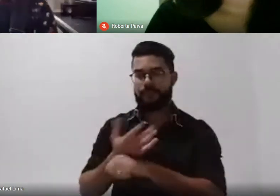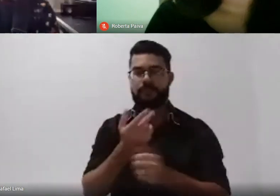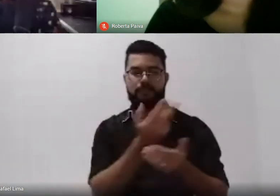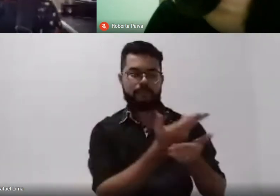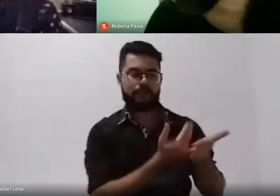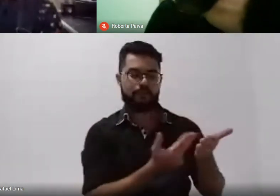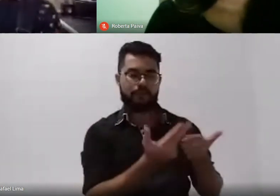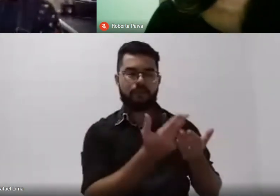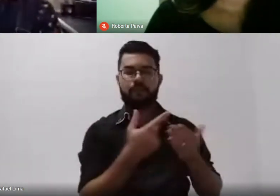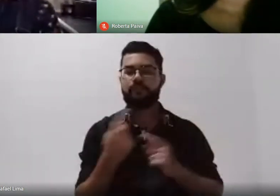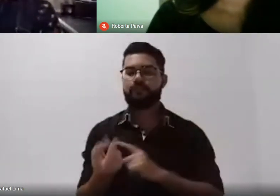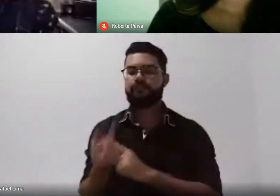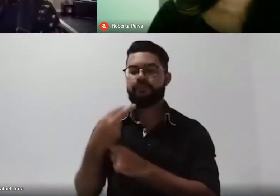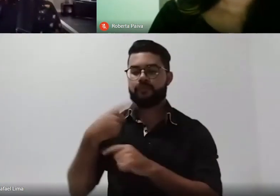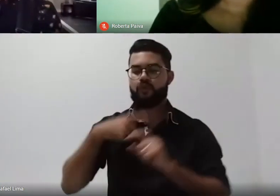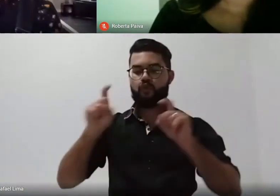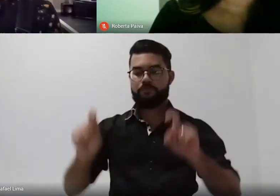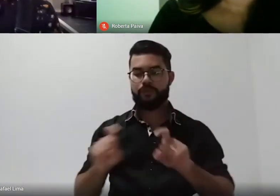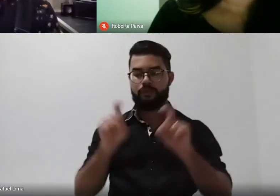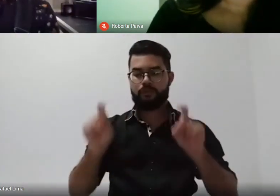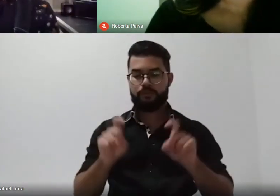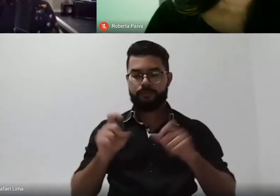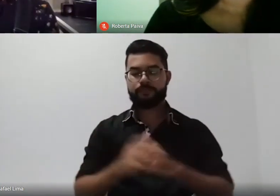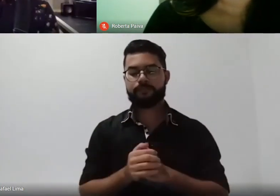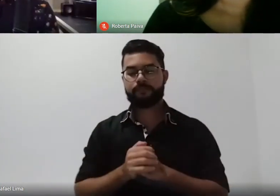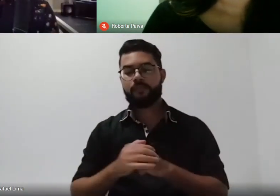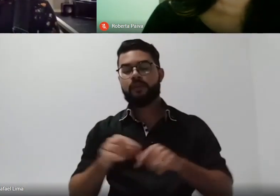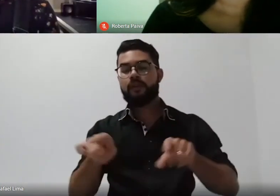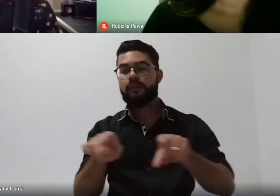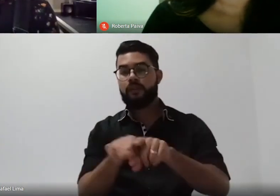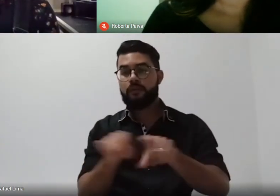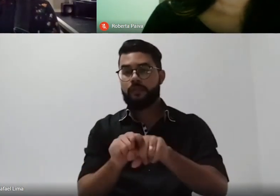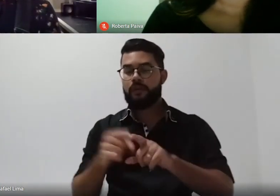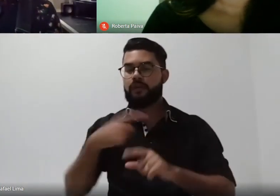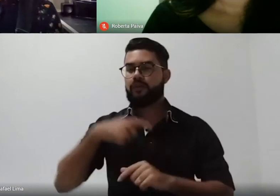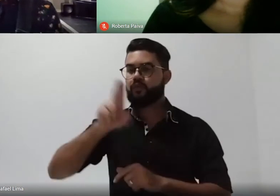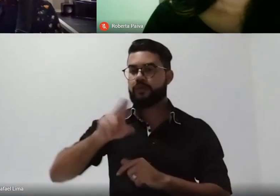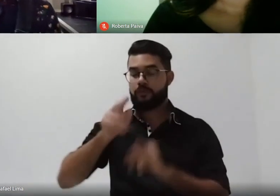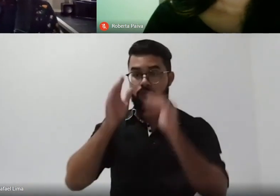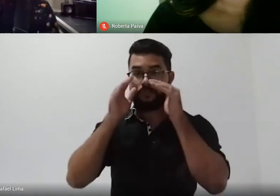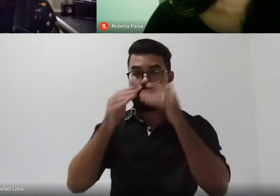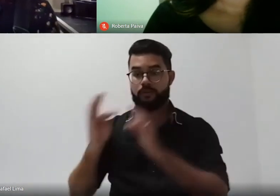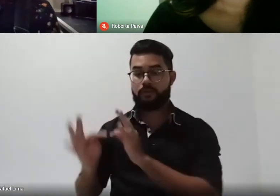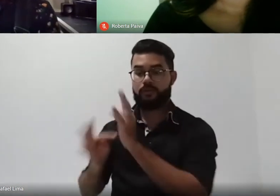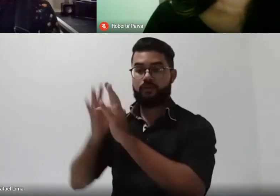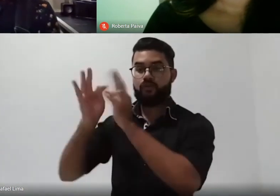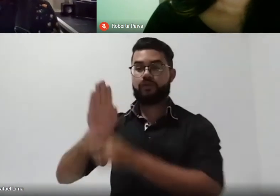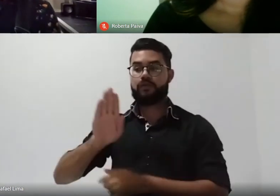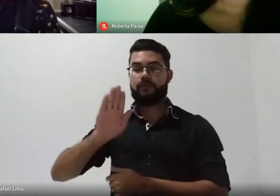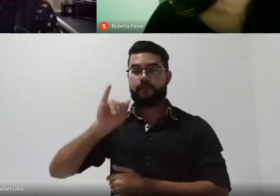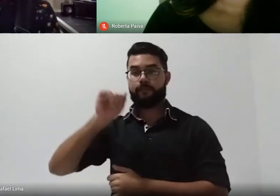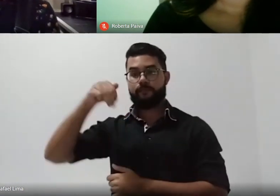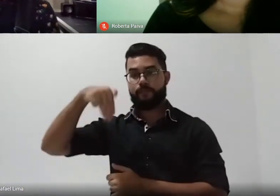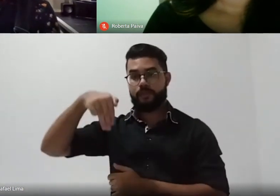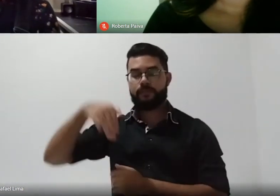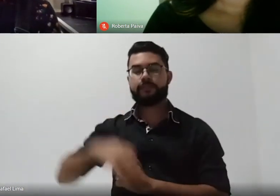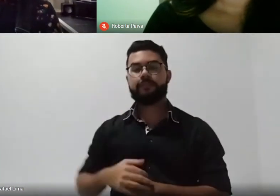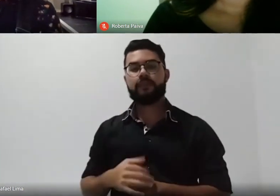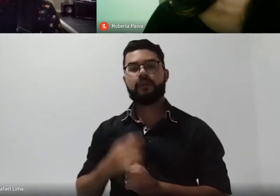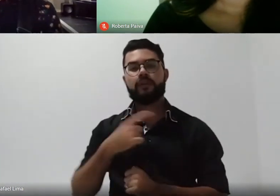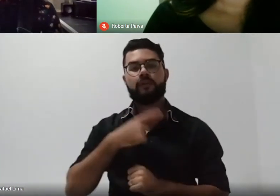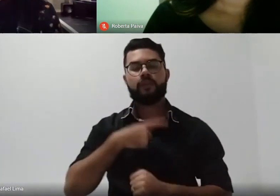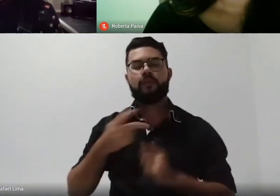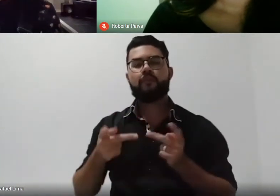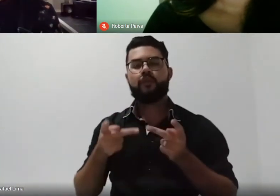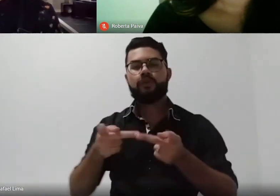né, com a transição para os 3 anos, tecnologia BIM e projeto arquitetônico. A professora Paula, e